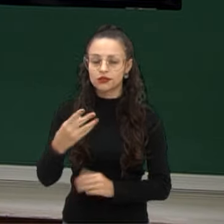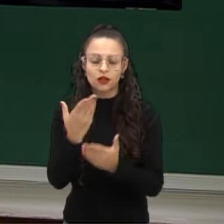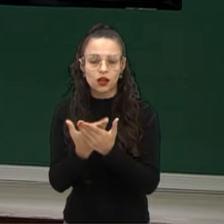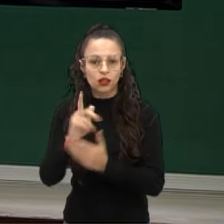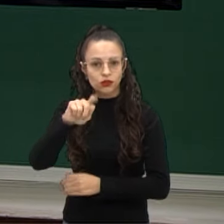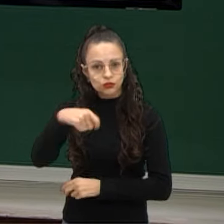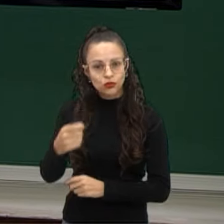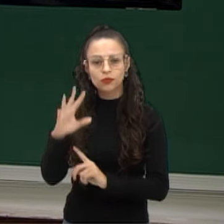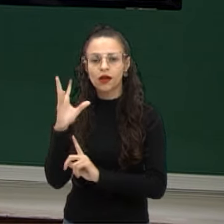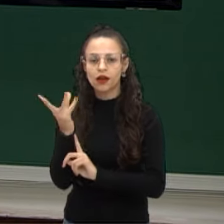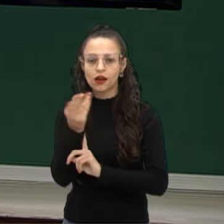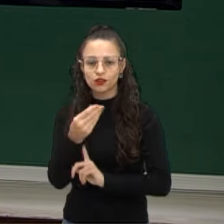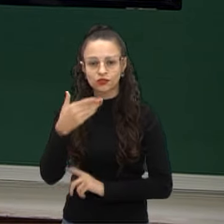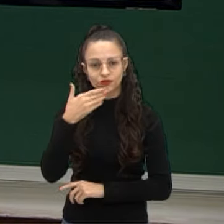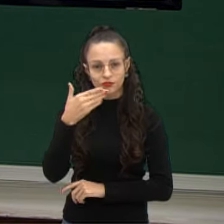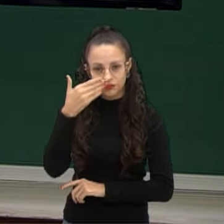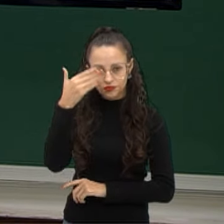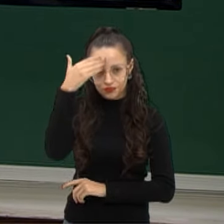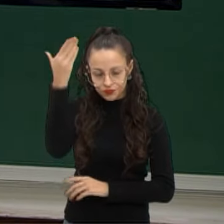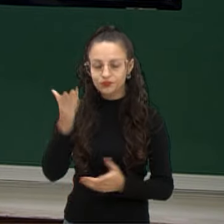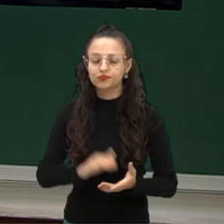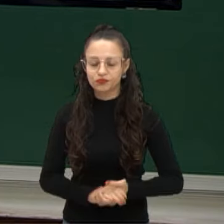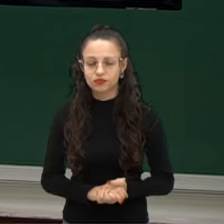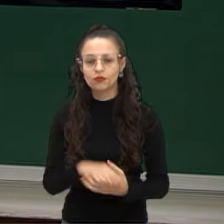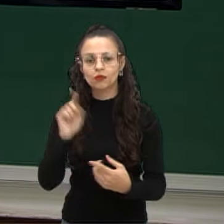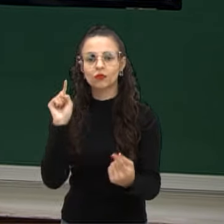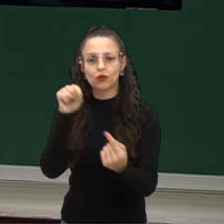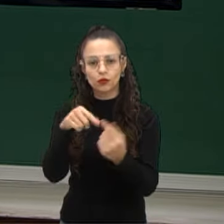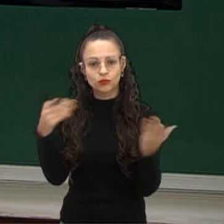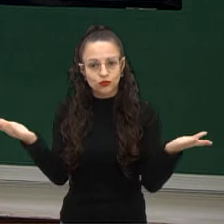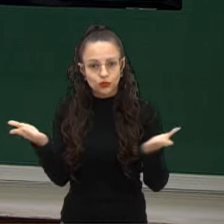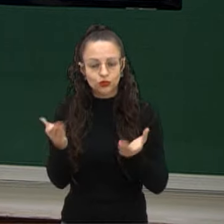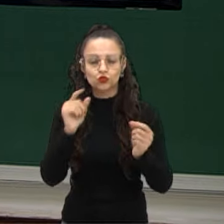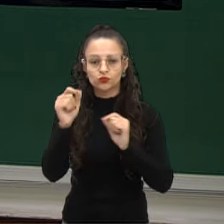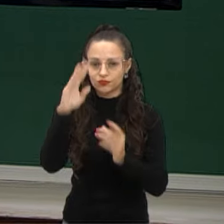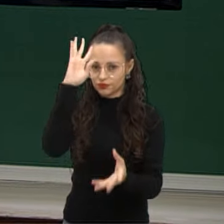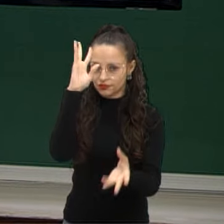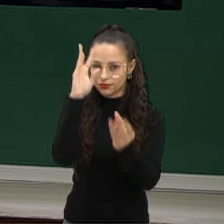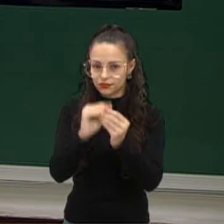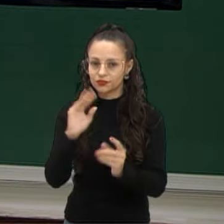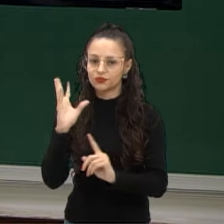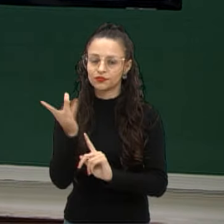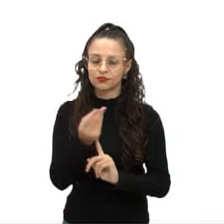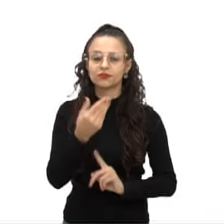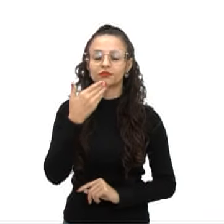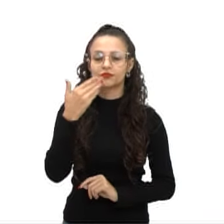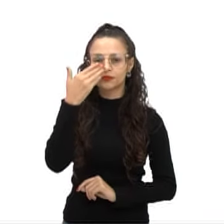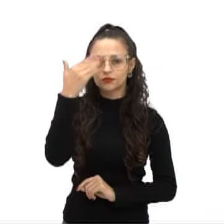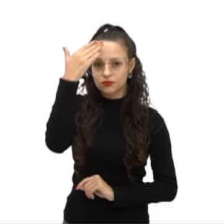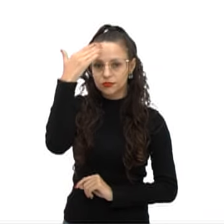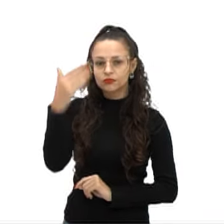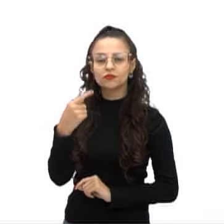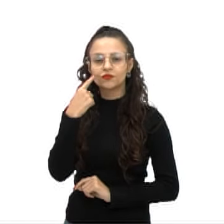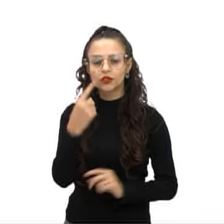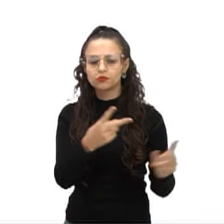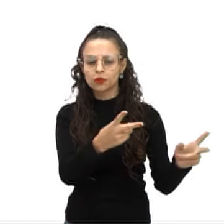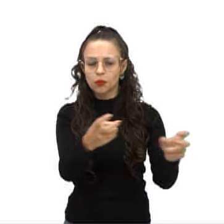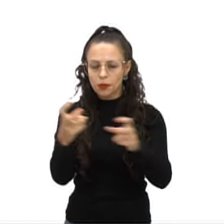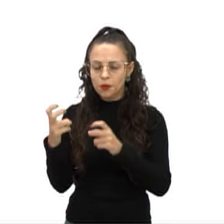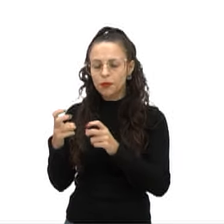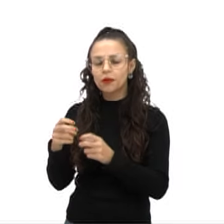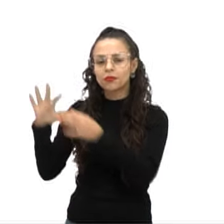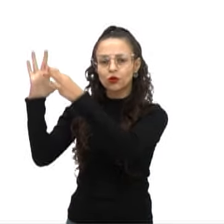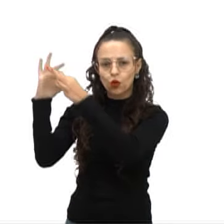pessoal? Quais são os objetivos da nossa aula hoje? Compreender a arte islâmica partindo do contexto histórico do Império